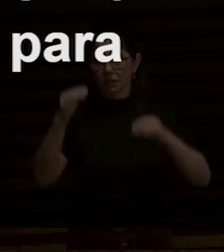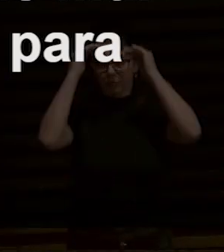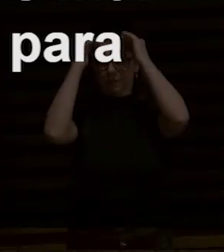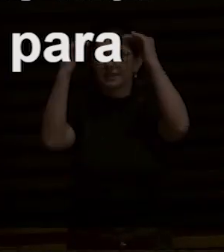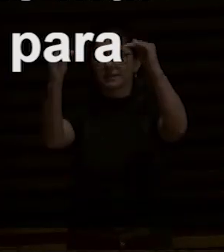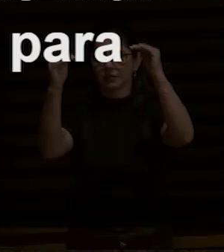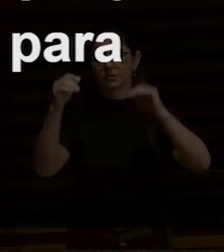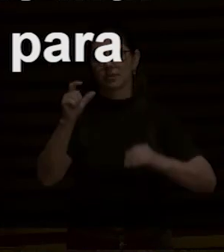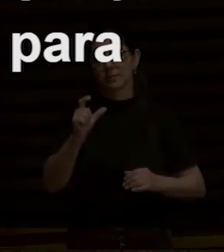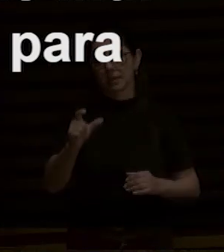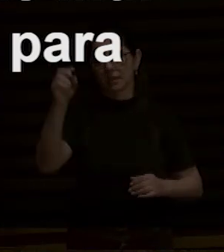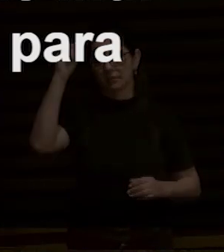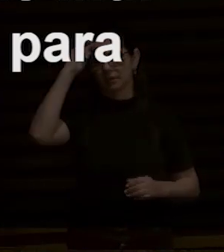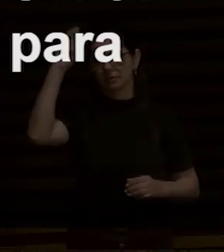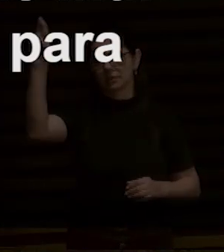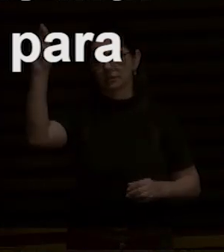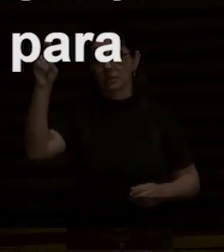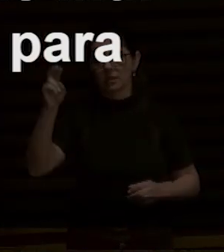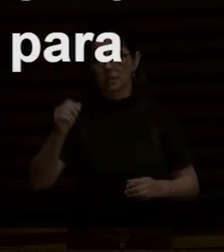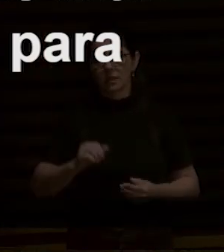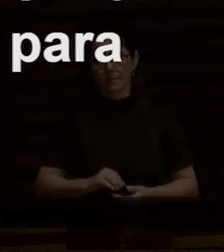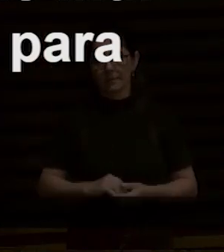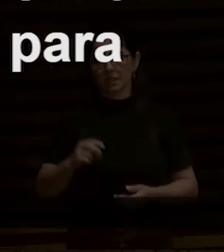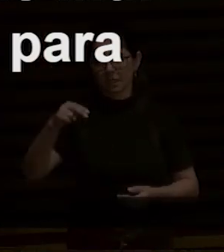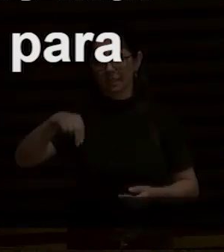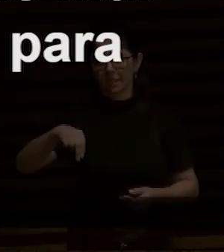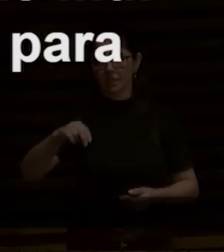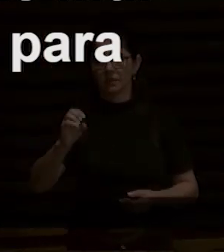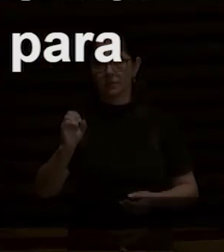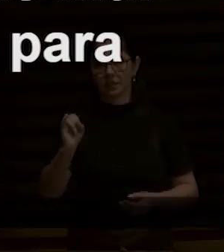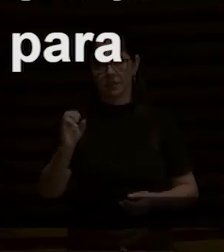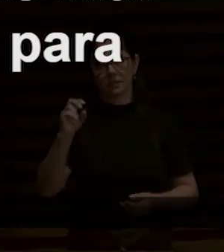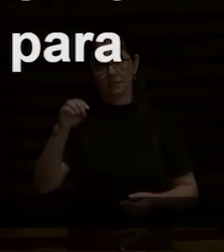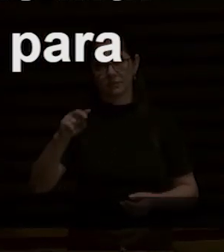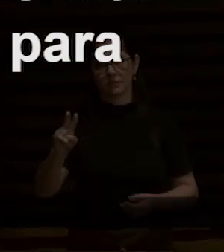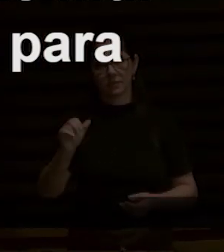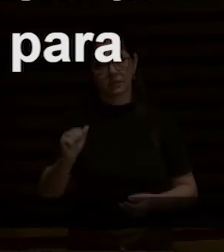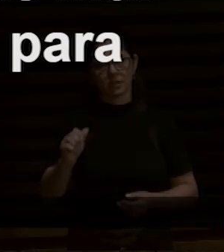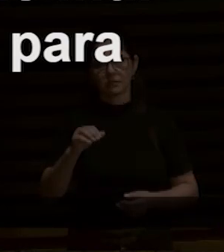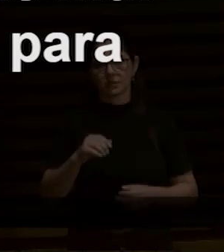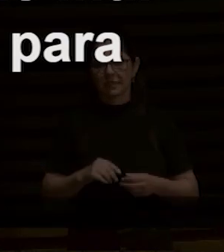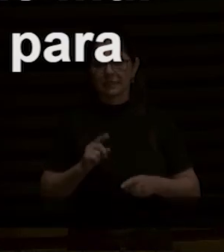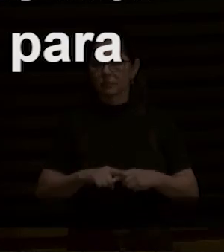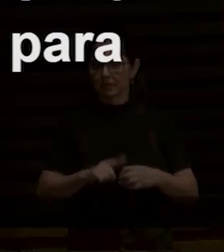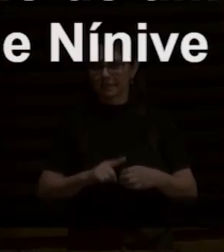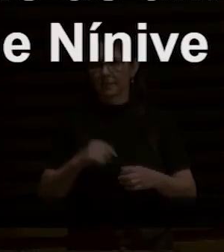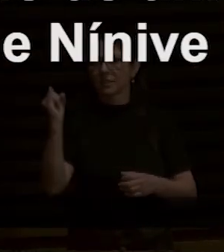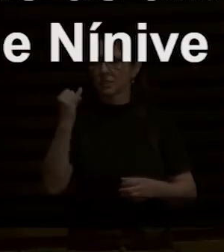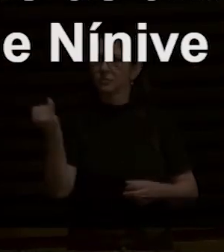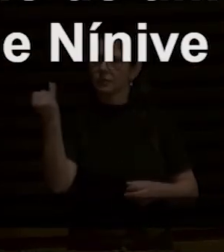Senhor. Ora, Nínive era cidade muito importante diante de Deus, e de 3 dias para